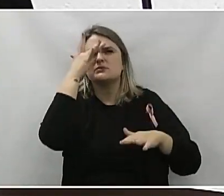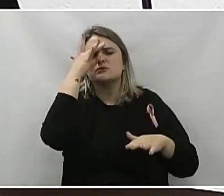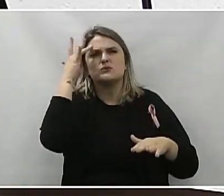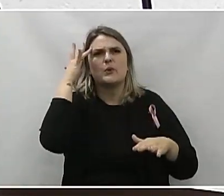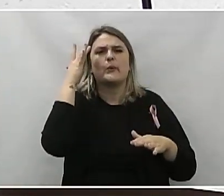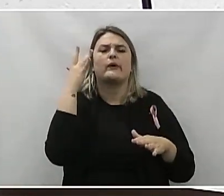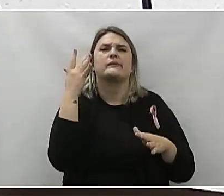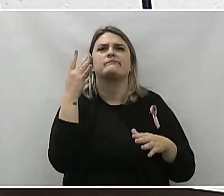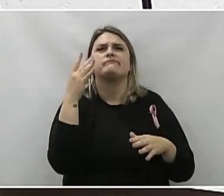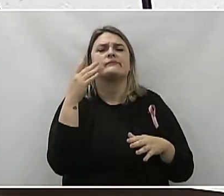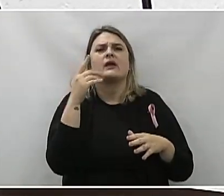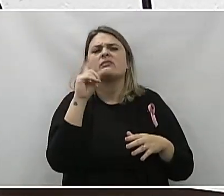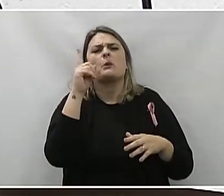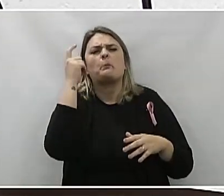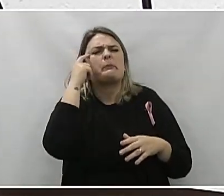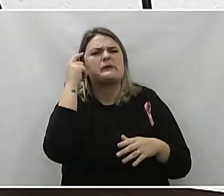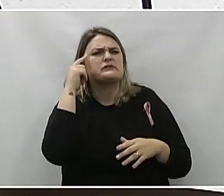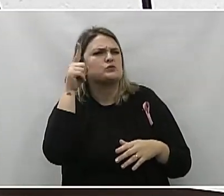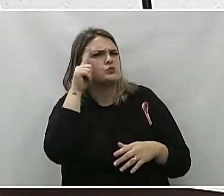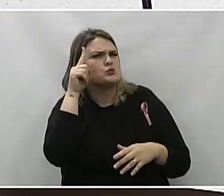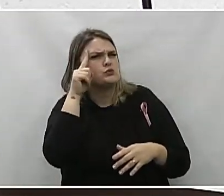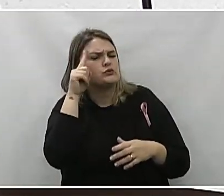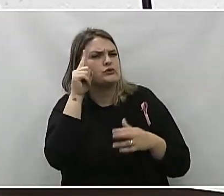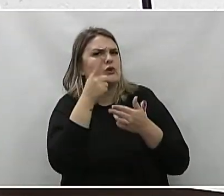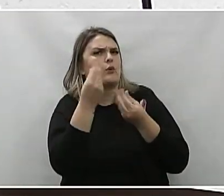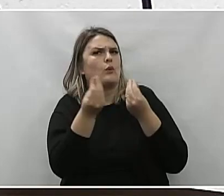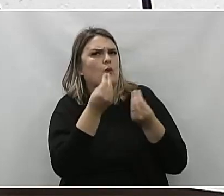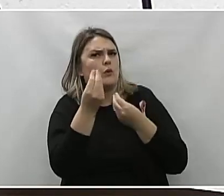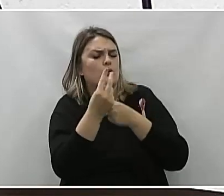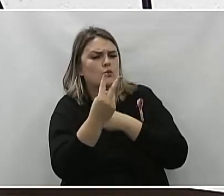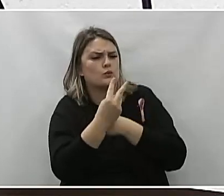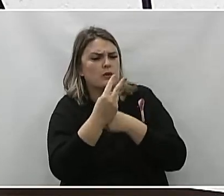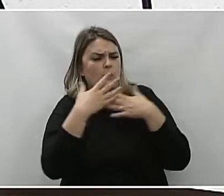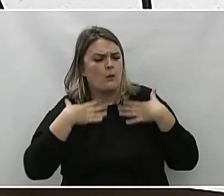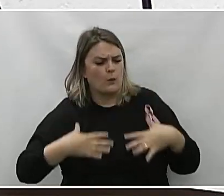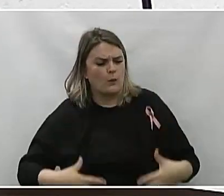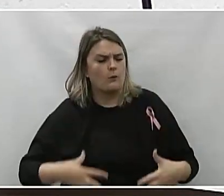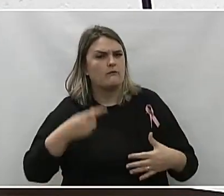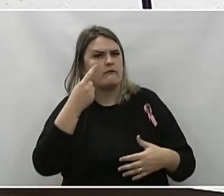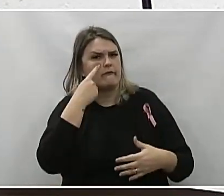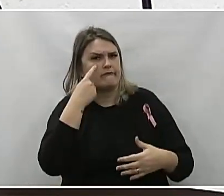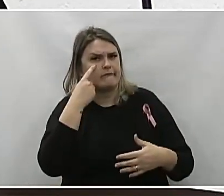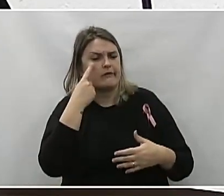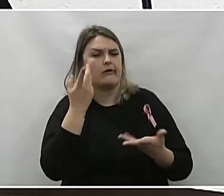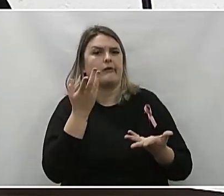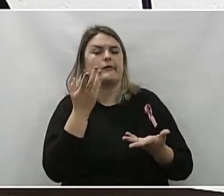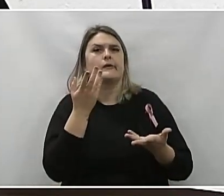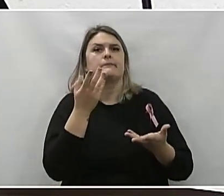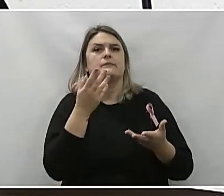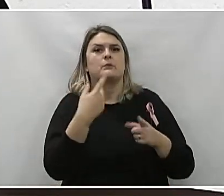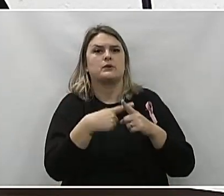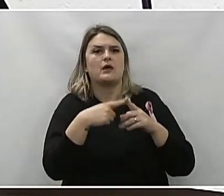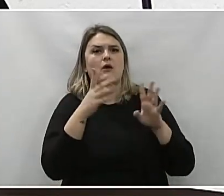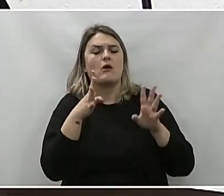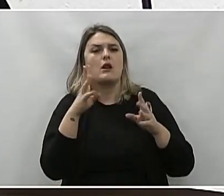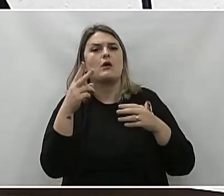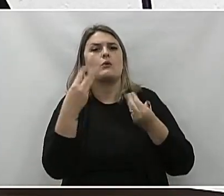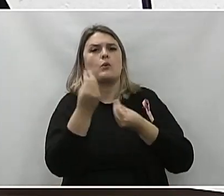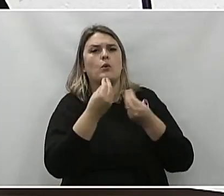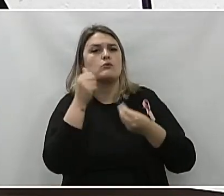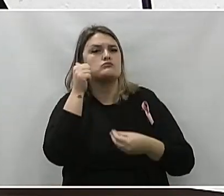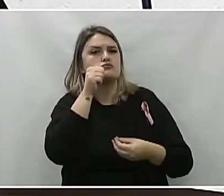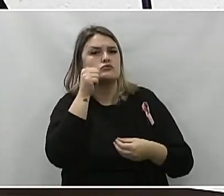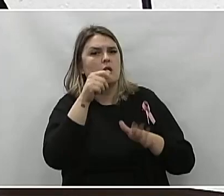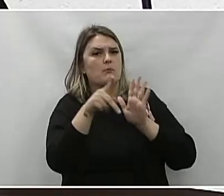conta disso no dia a dia né Nós temos muitos eventos nesse mês chamando atenção do autocuidado